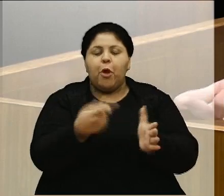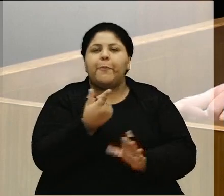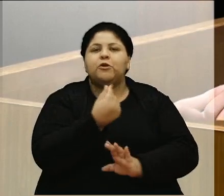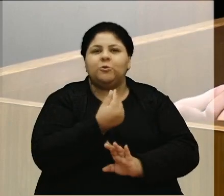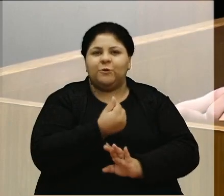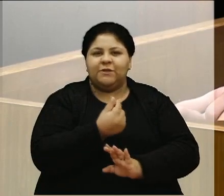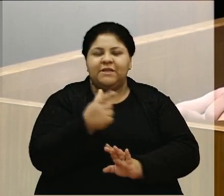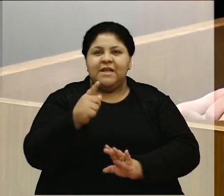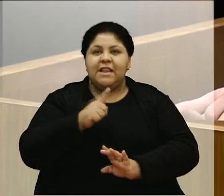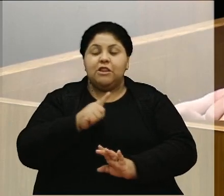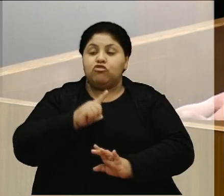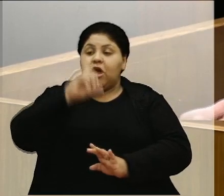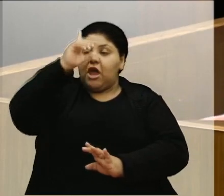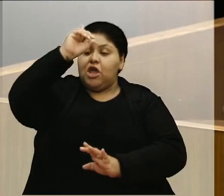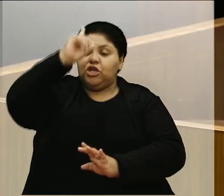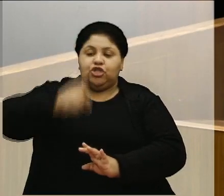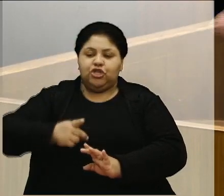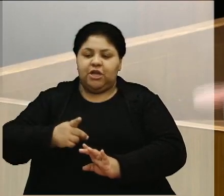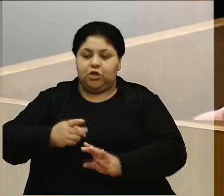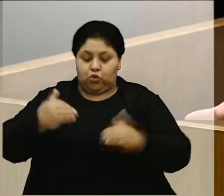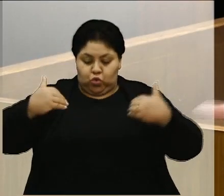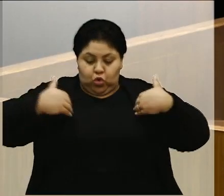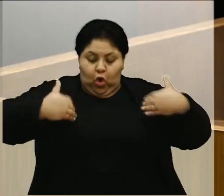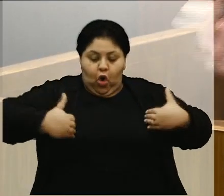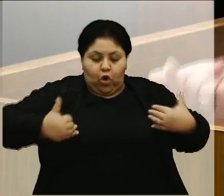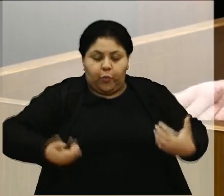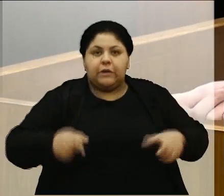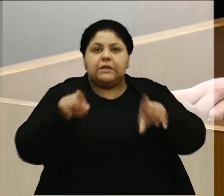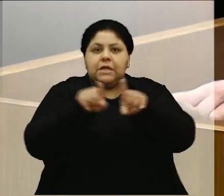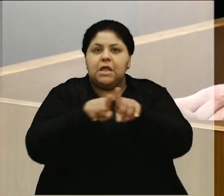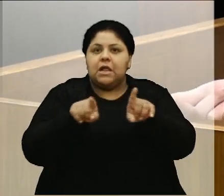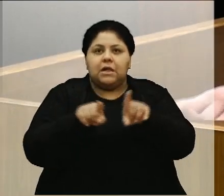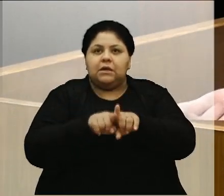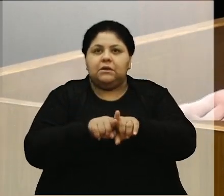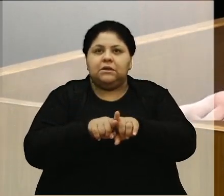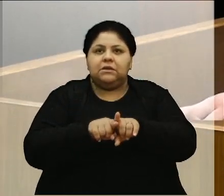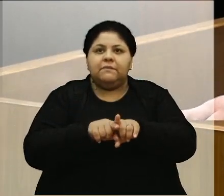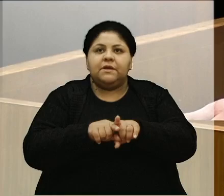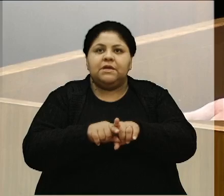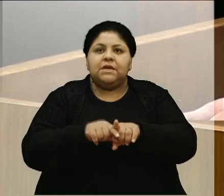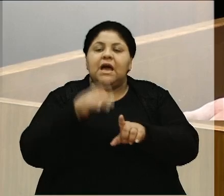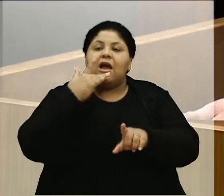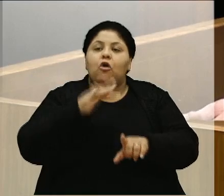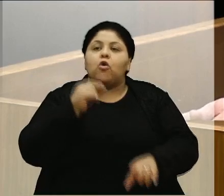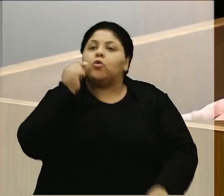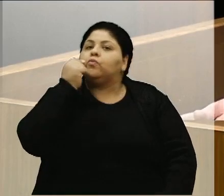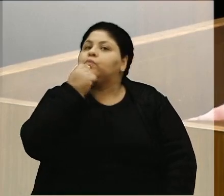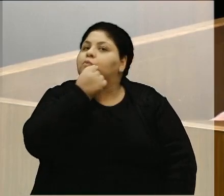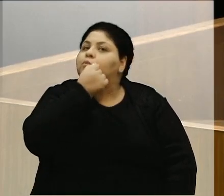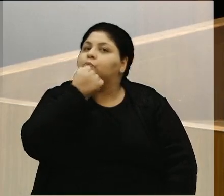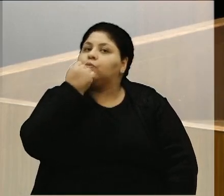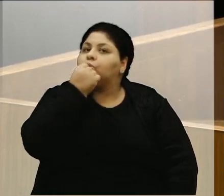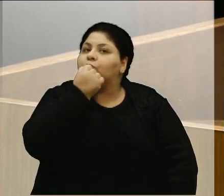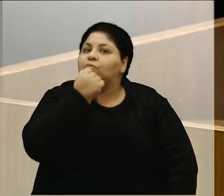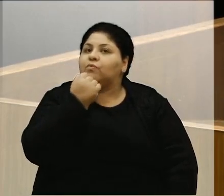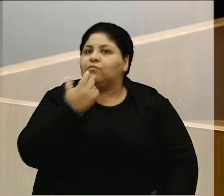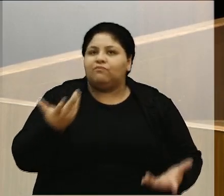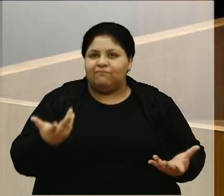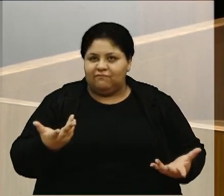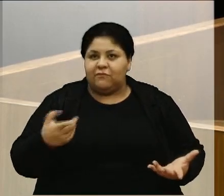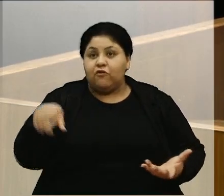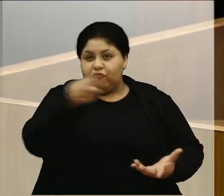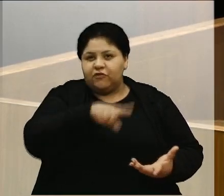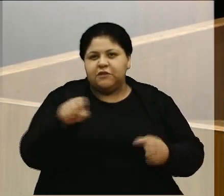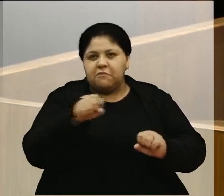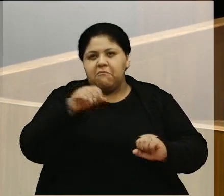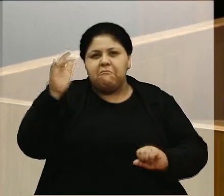mais direito, muitas vezes, sobre o seu corpo e muitas vezes nem sobre a cor do batom que ela pode usar? Vocês podem estar pensando que